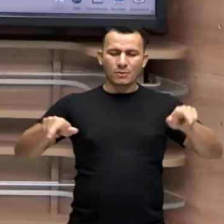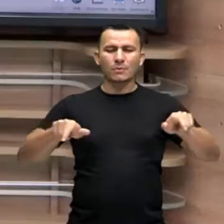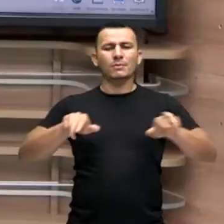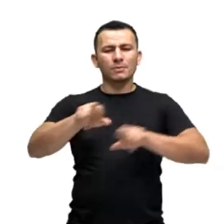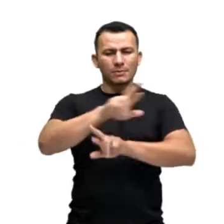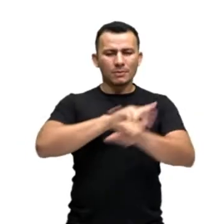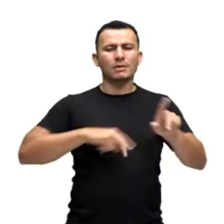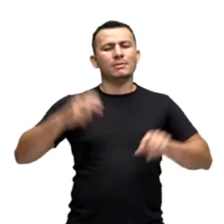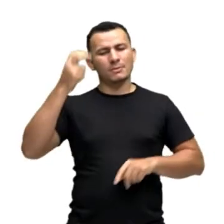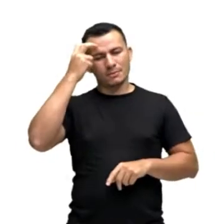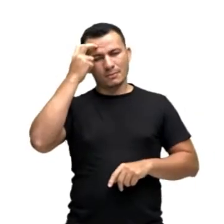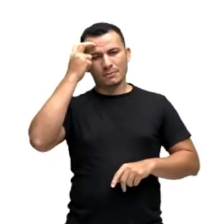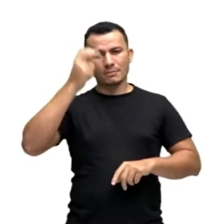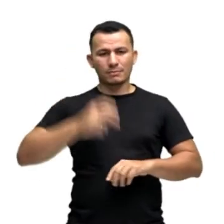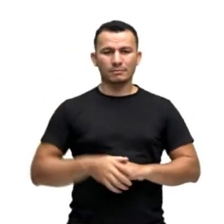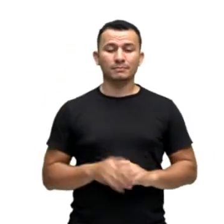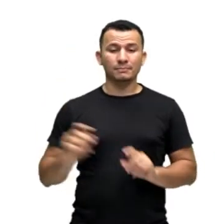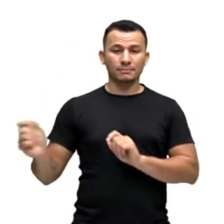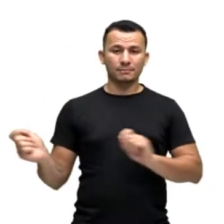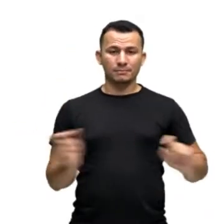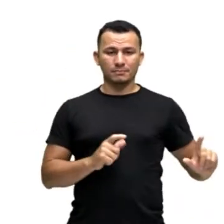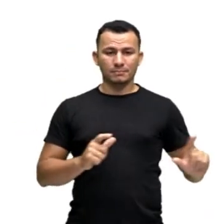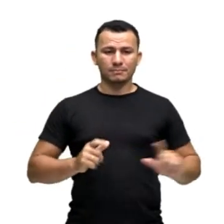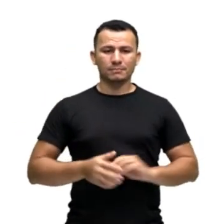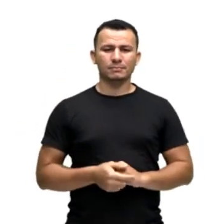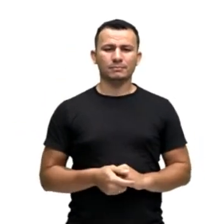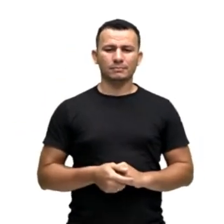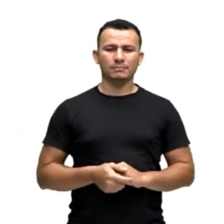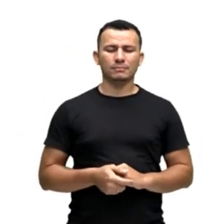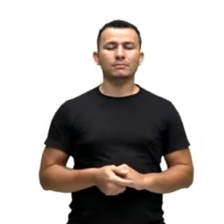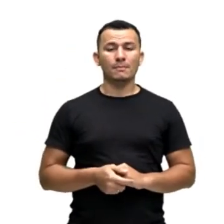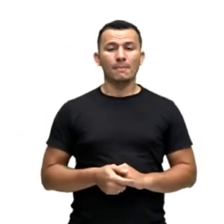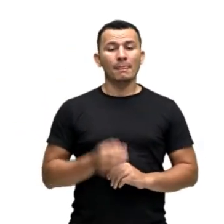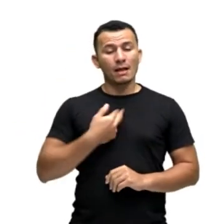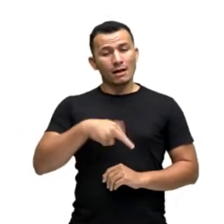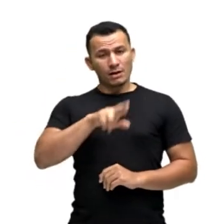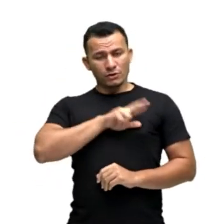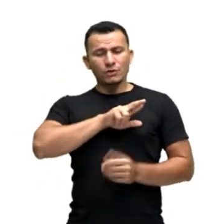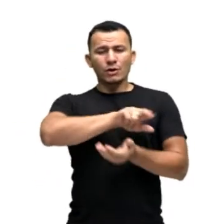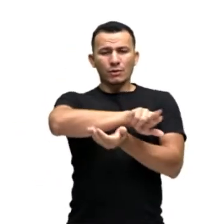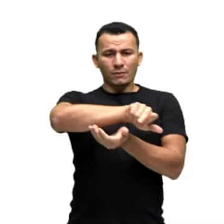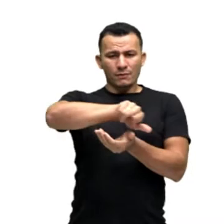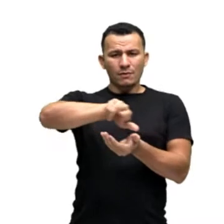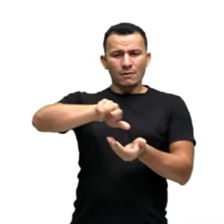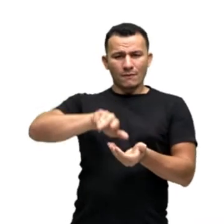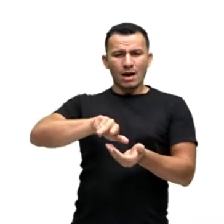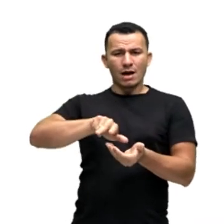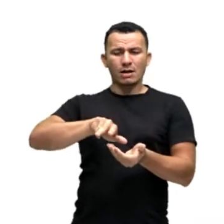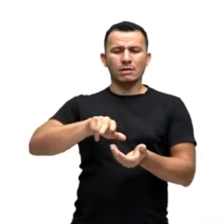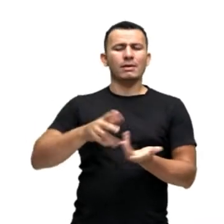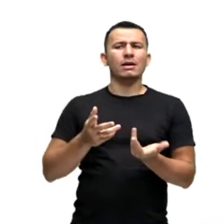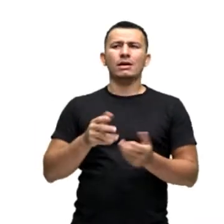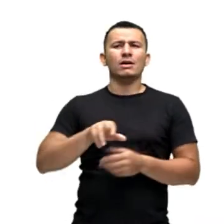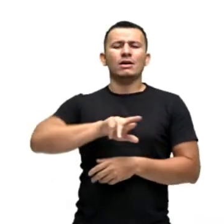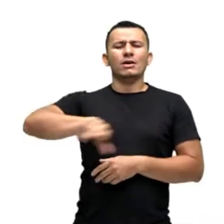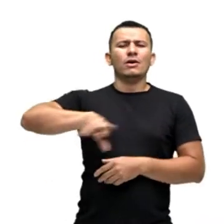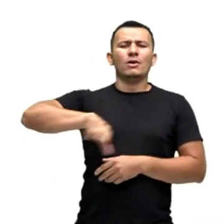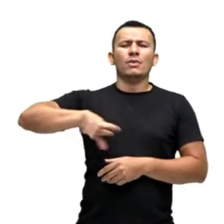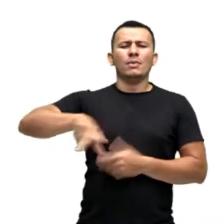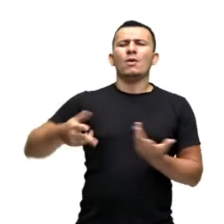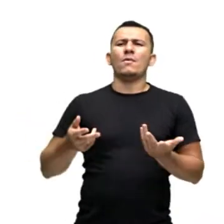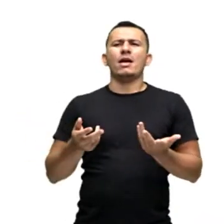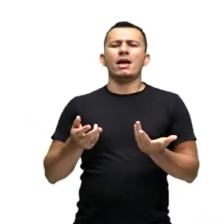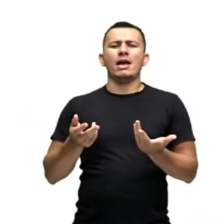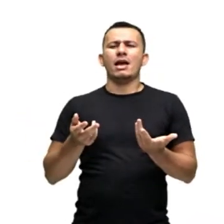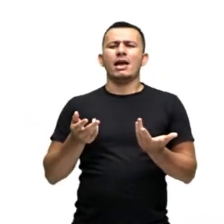culturas na próxima cartela nós vamos ver que a diversidade religiosa deve ser reconhecida como não com uma expressão de limitar